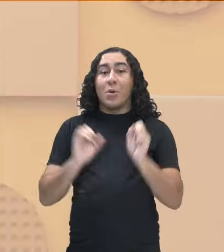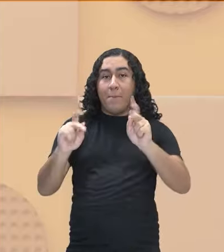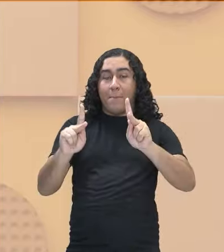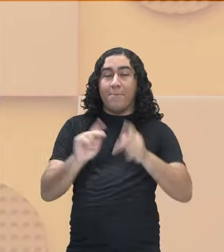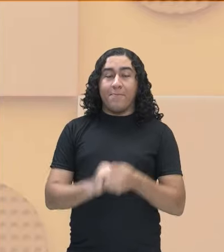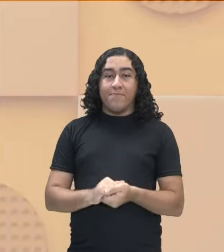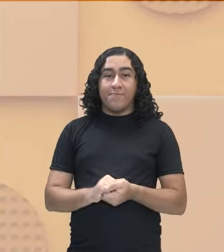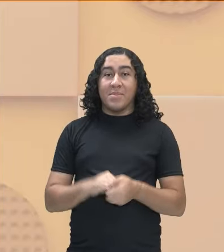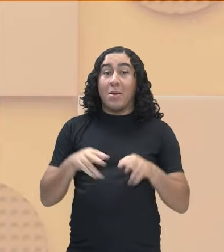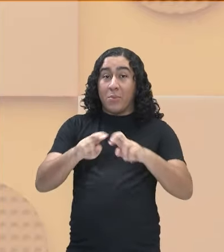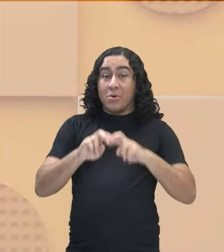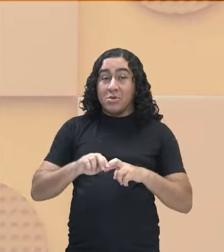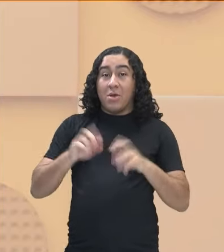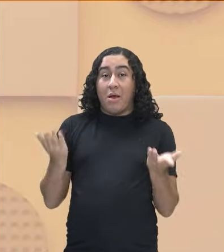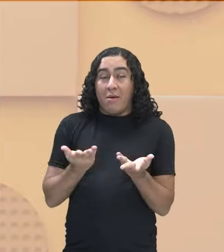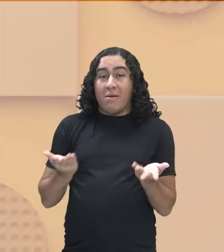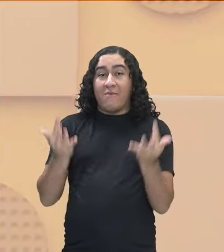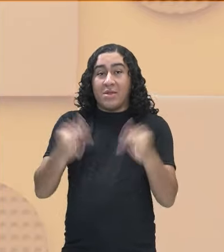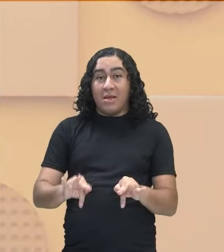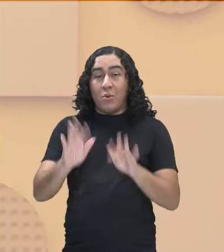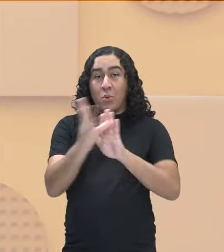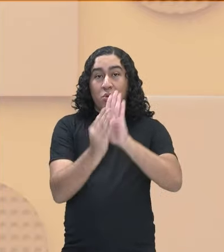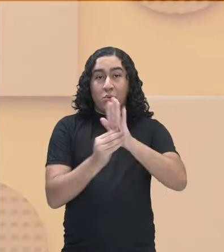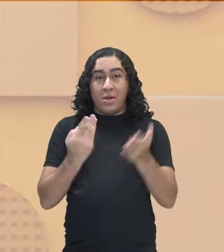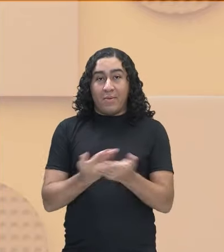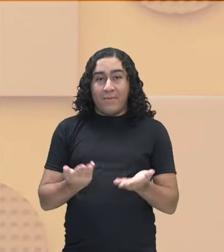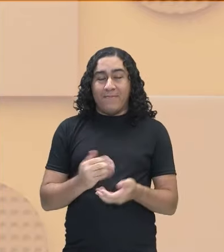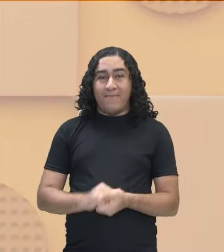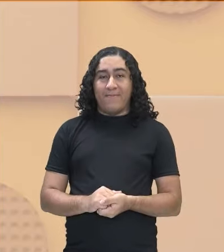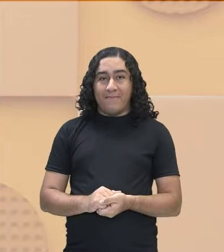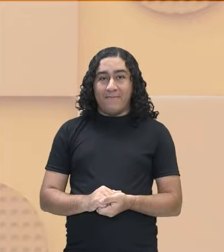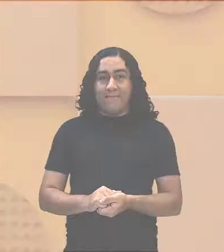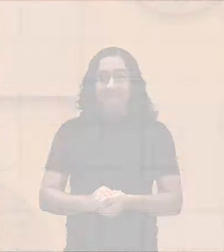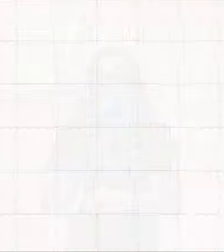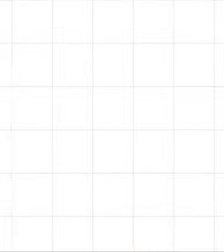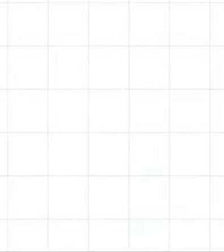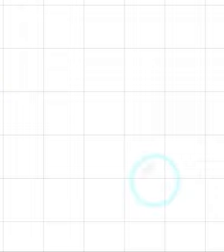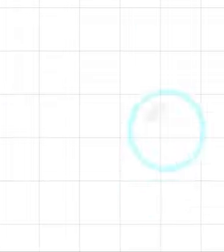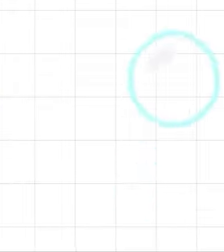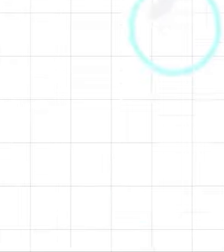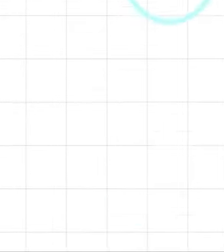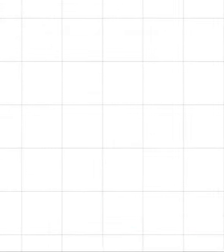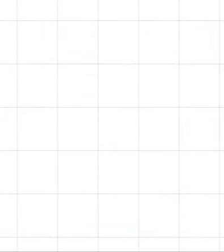certo com isso a gente finaliza o conteúdo desta aula